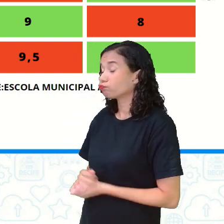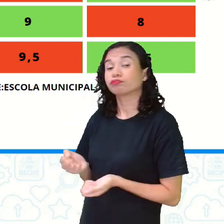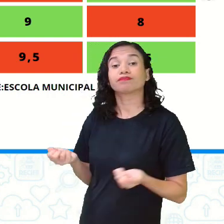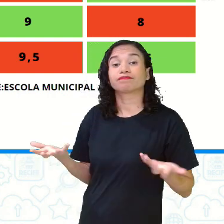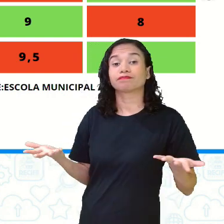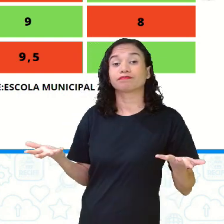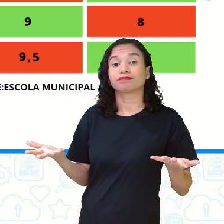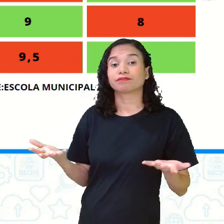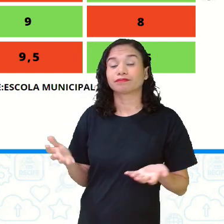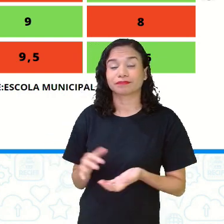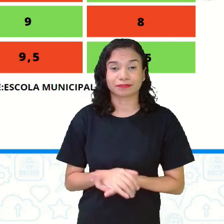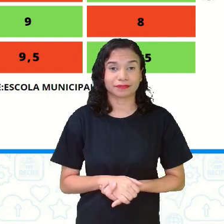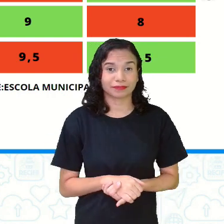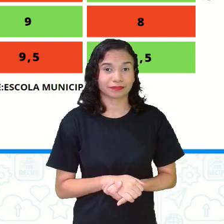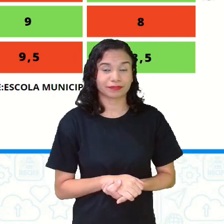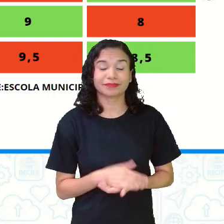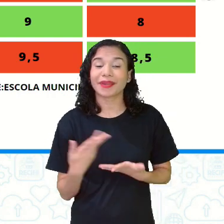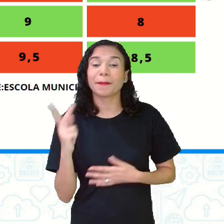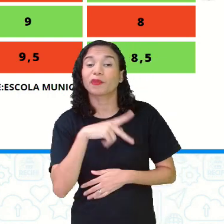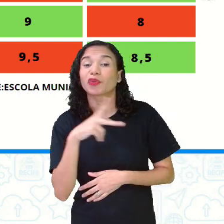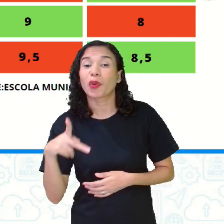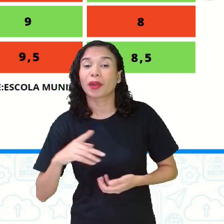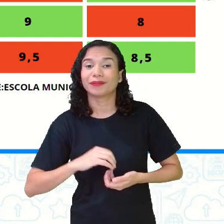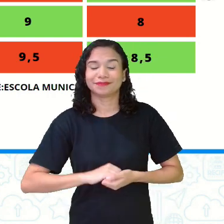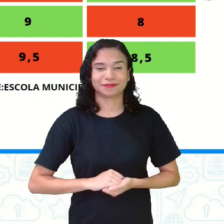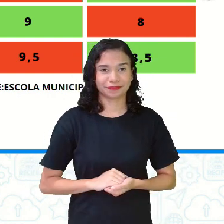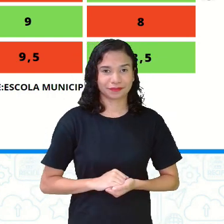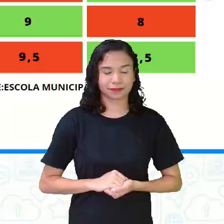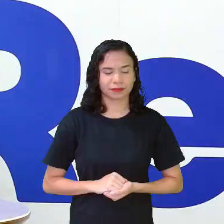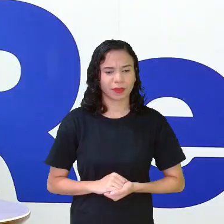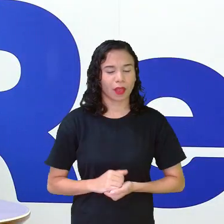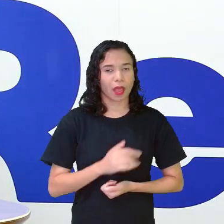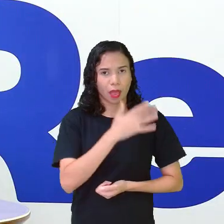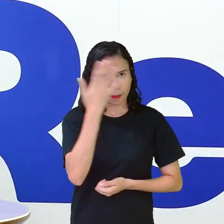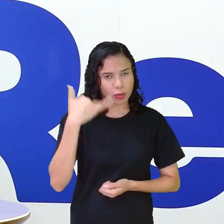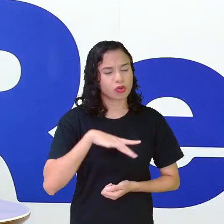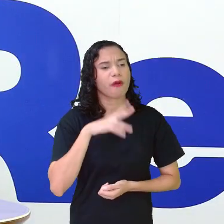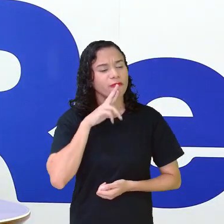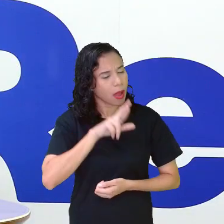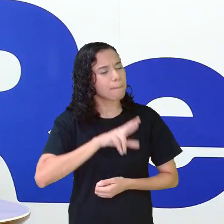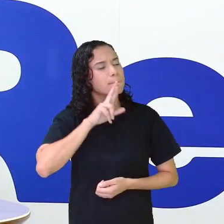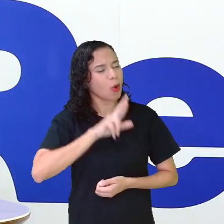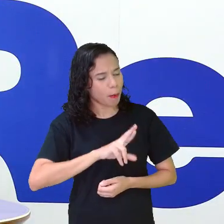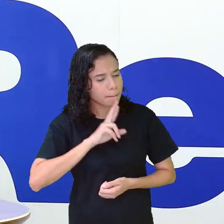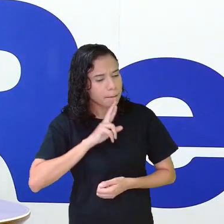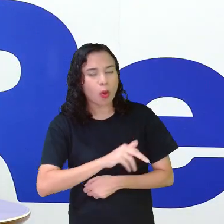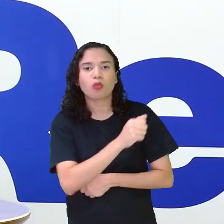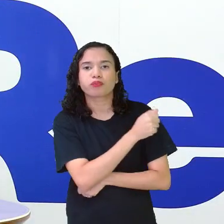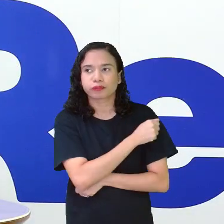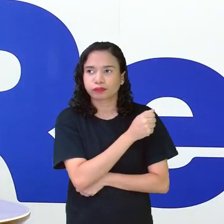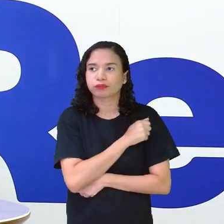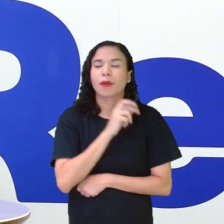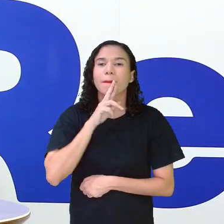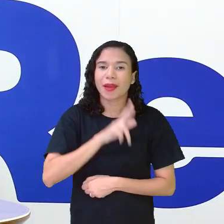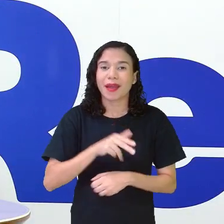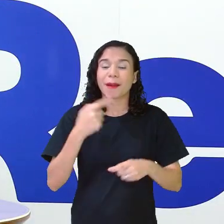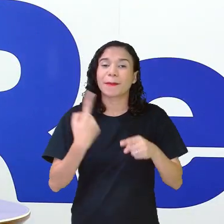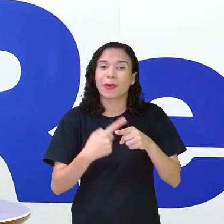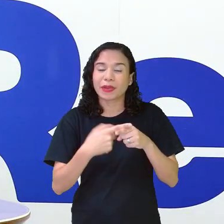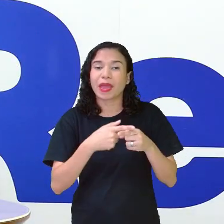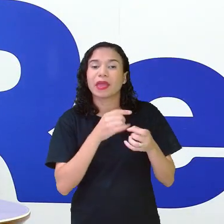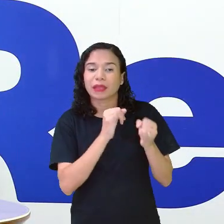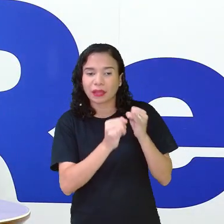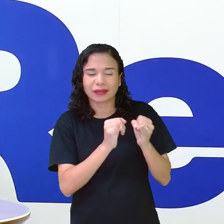aí? E aí, professora? Só dizendo que as anteriores, eles estão tudo respondendo aqui. Então Pedro, tá chegando depois, Agatha, né?